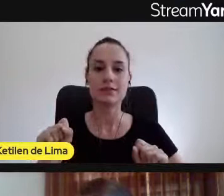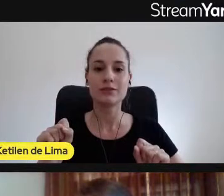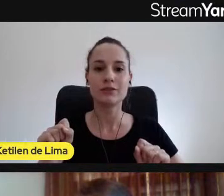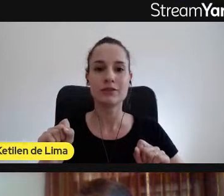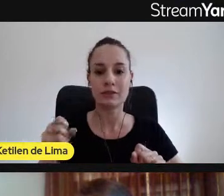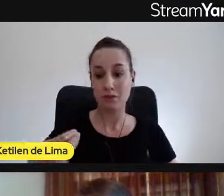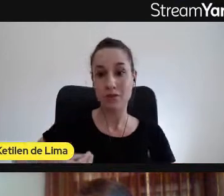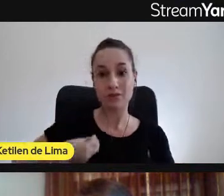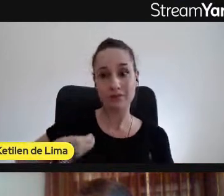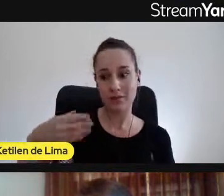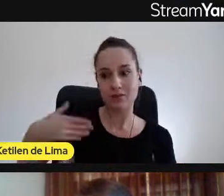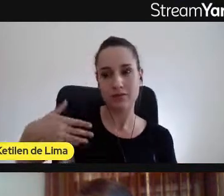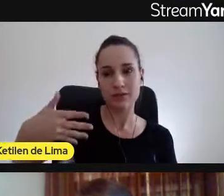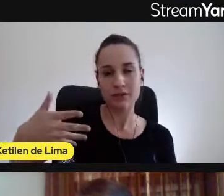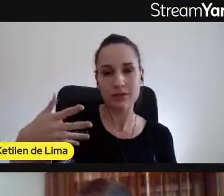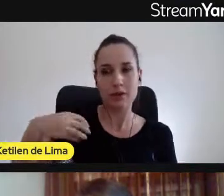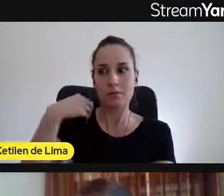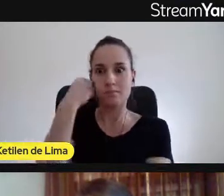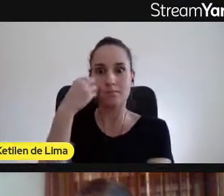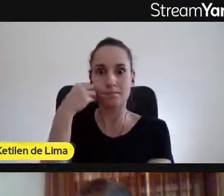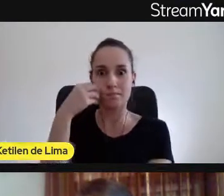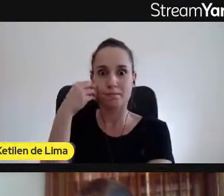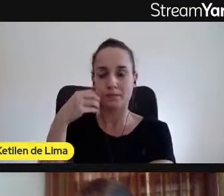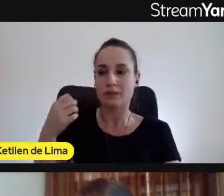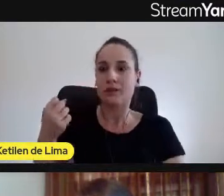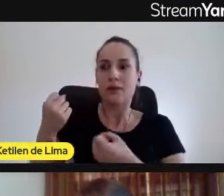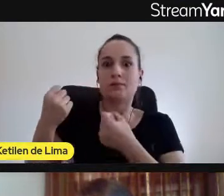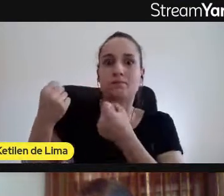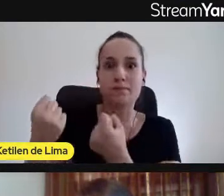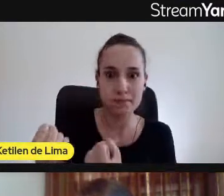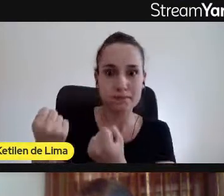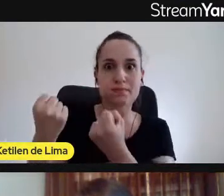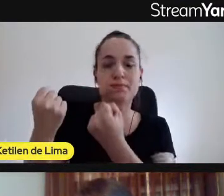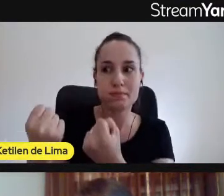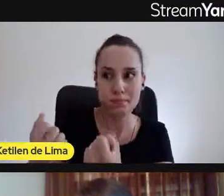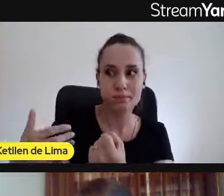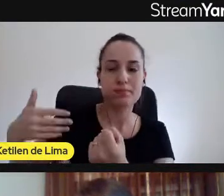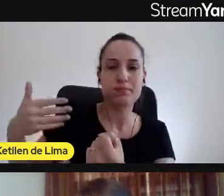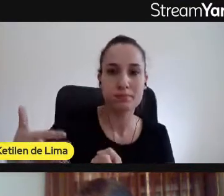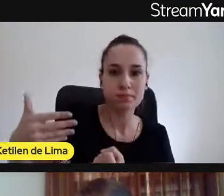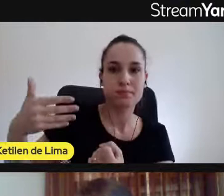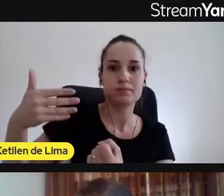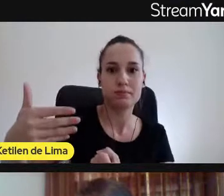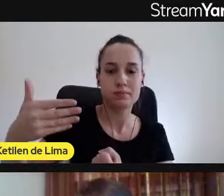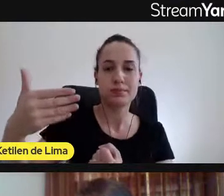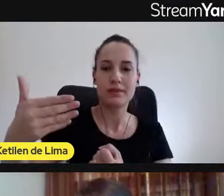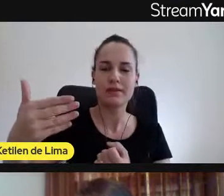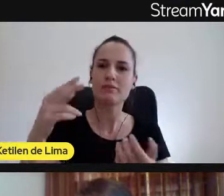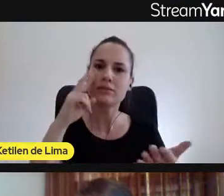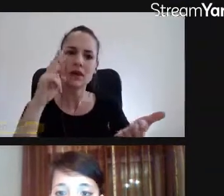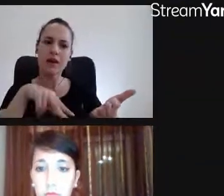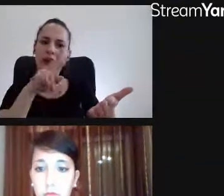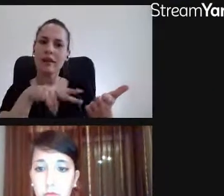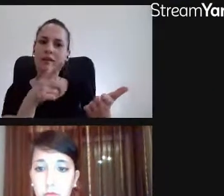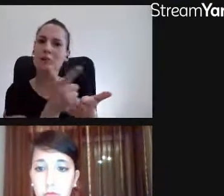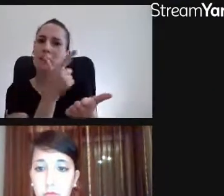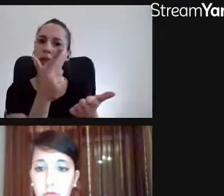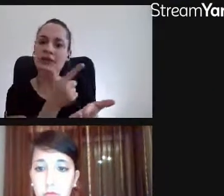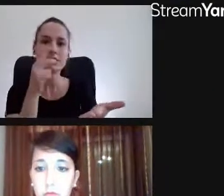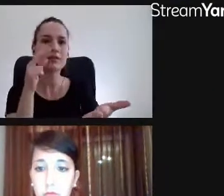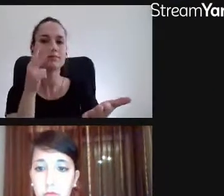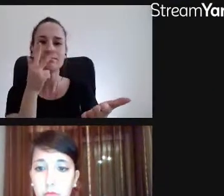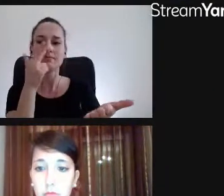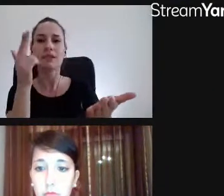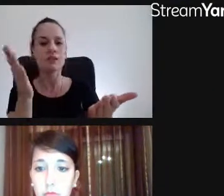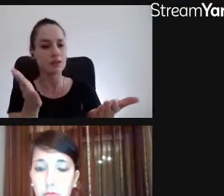nossas vivências, as nossas experiências, né, como o Daniel disse aqui. E isso foi interessante porque a todo momento que eu lia,